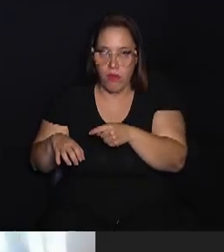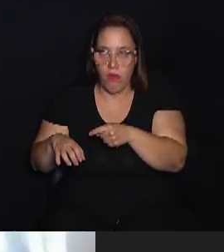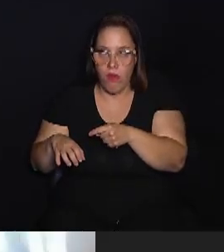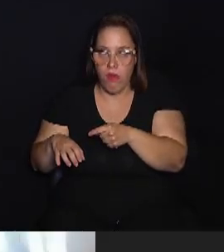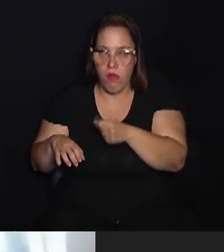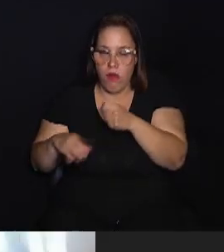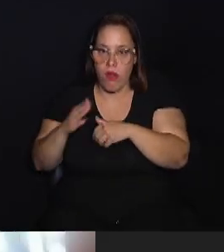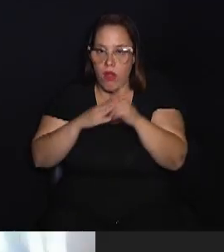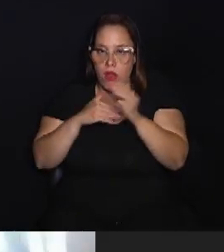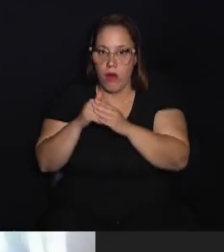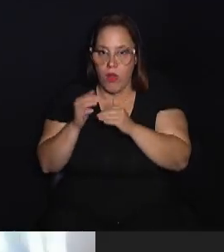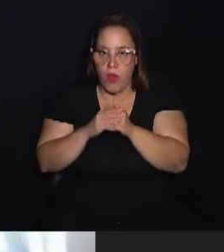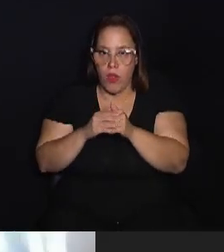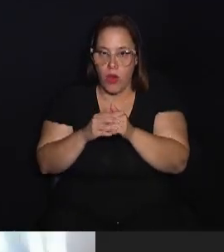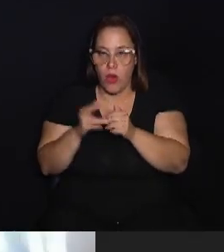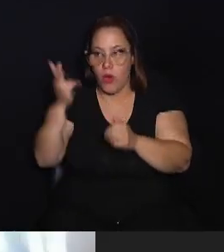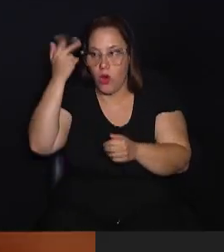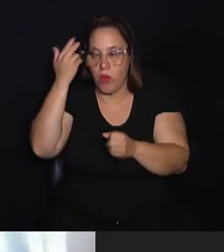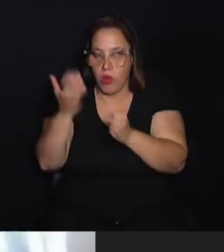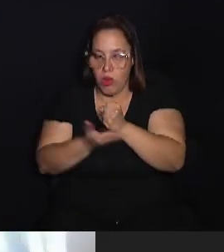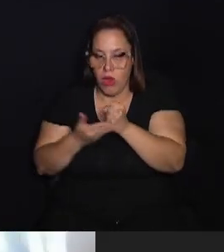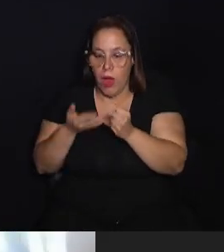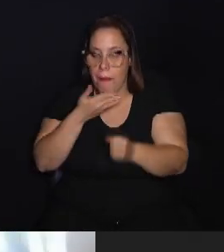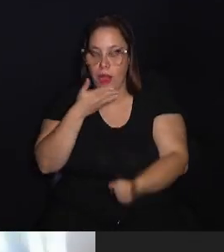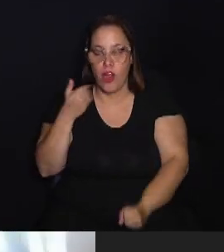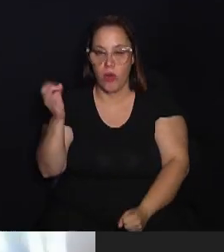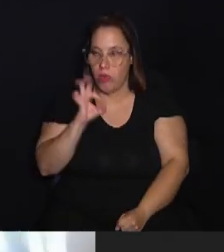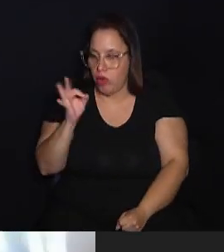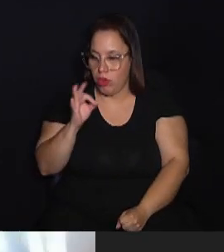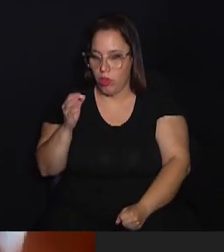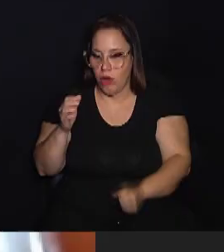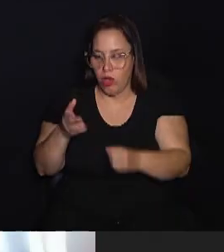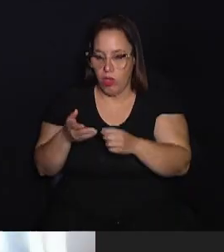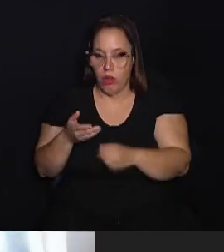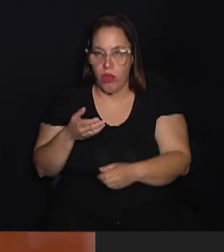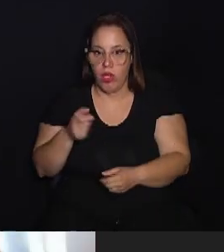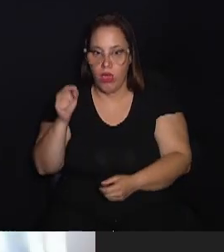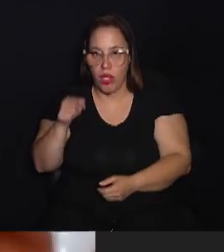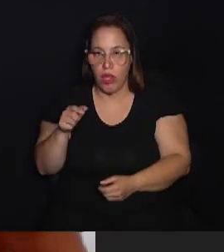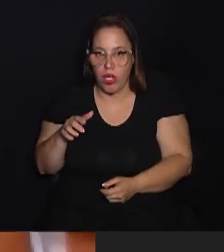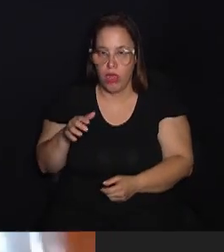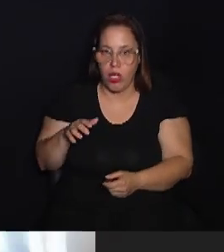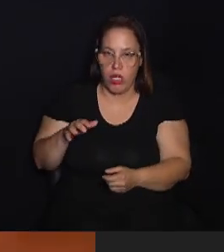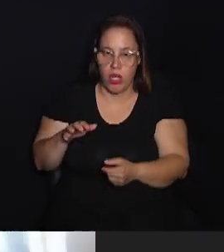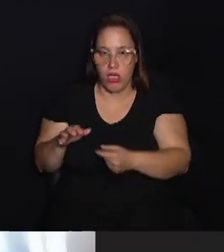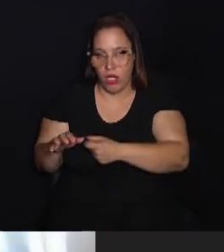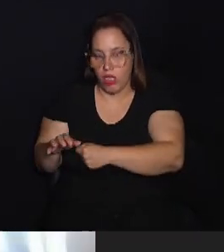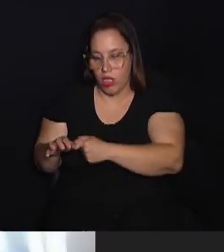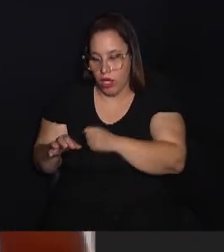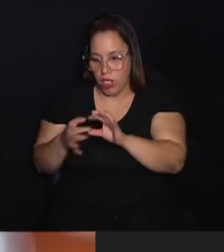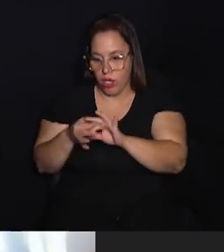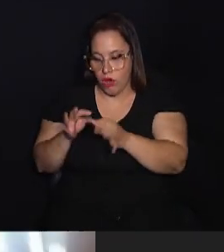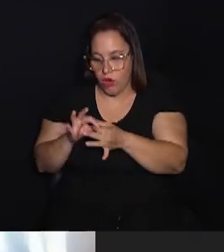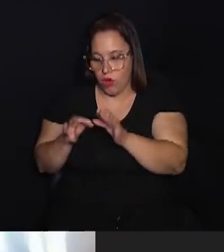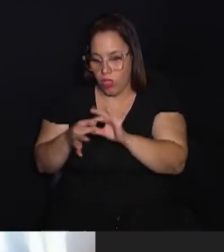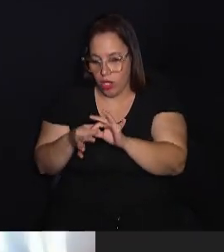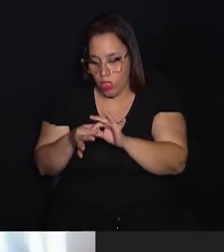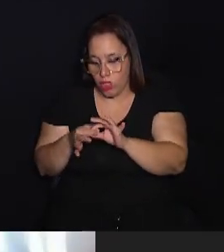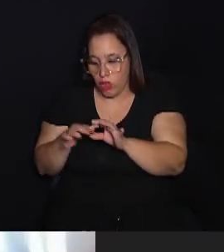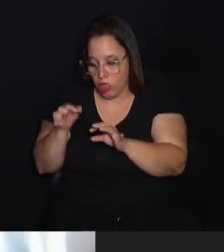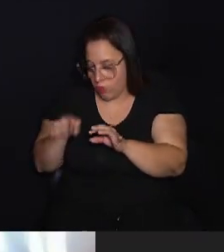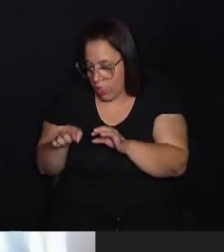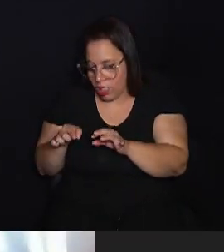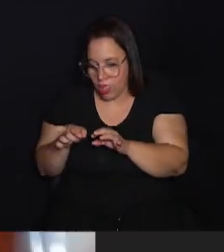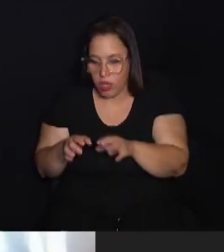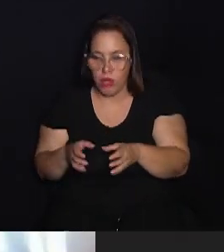o tratamento padrão, a melhor opção de tratamento para esse contexto clínico, para esse cenário